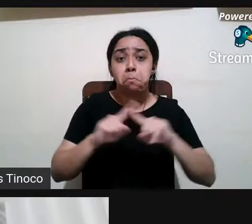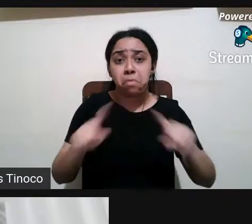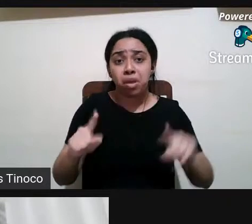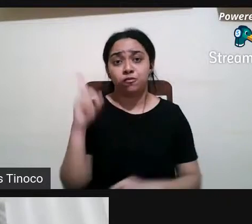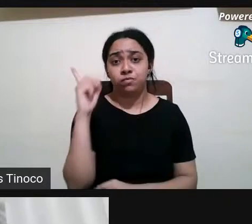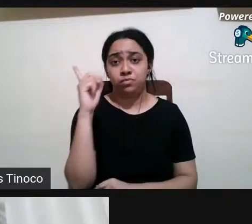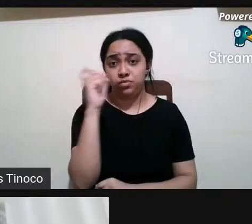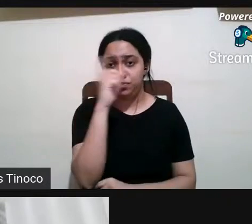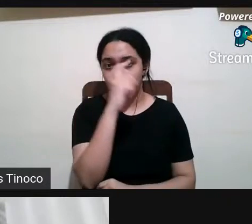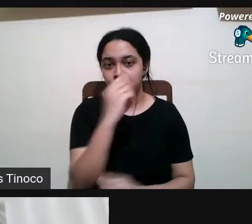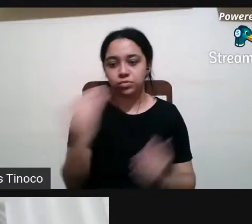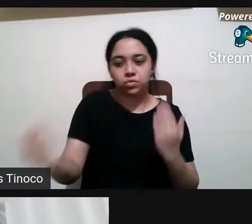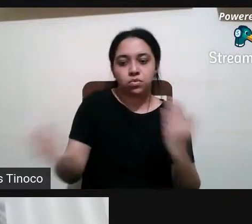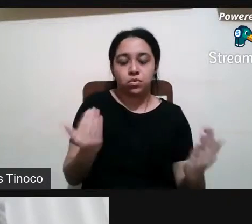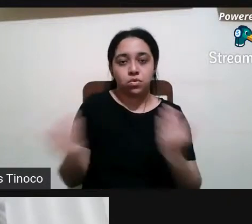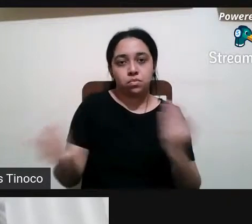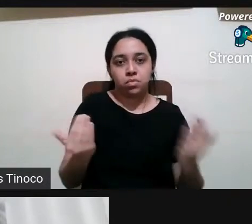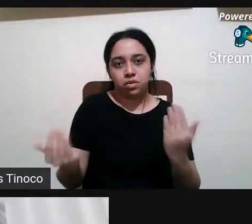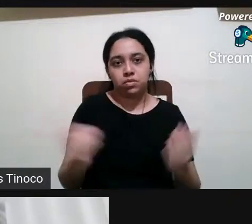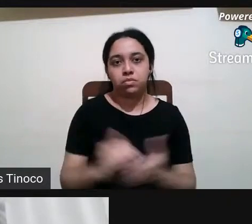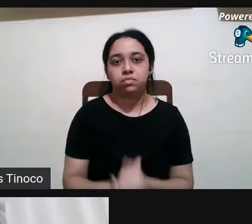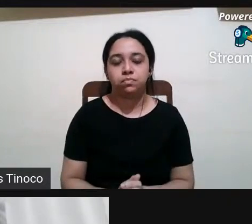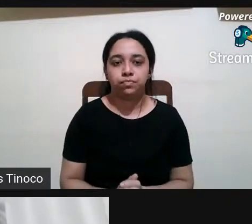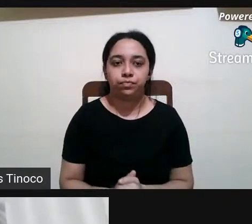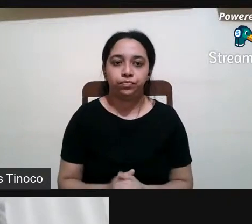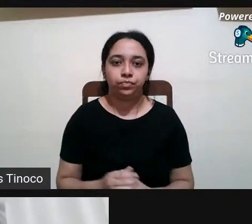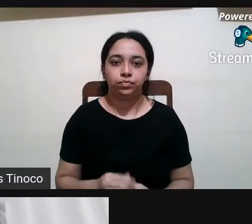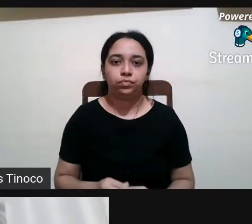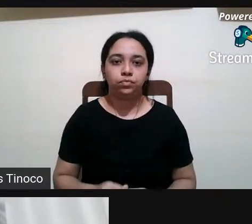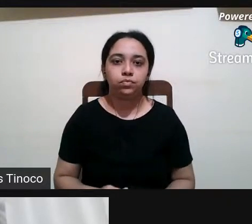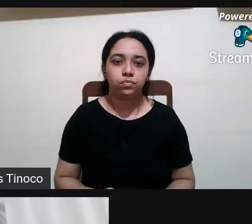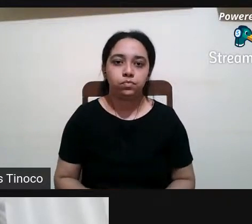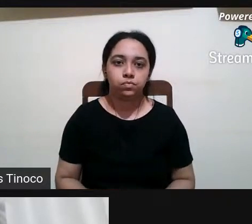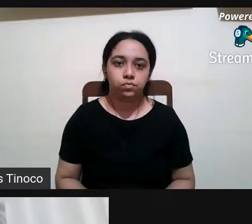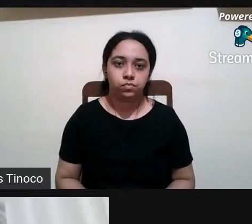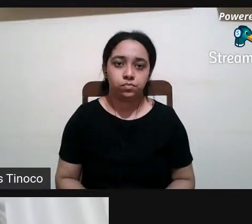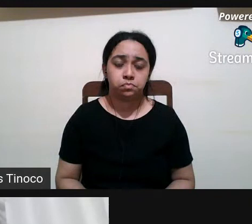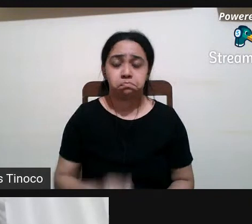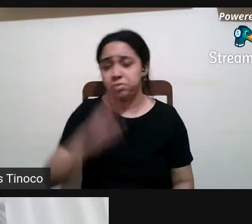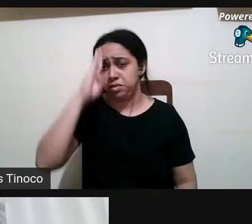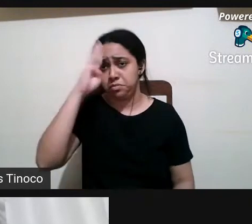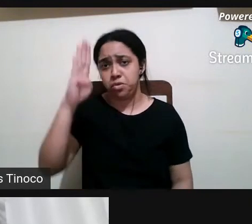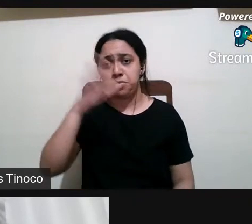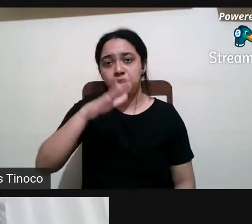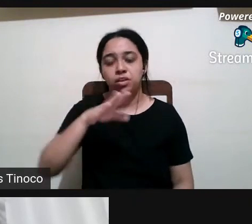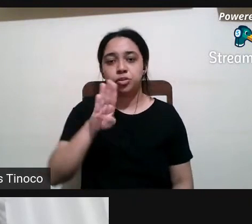difícil você comparar nesse sentido, principalmente para bivalve, né?